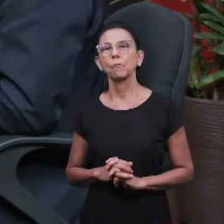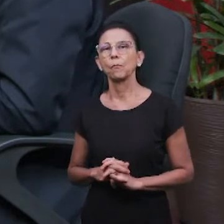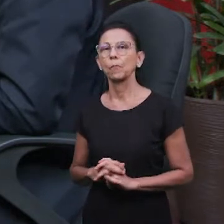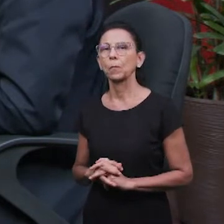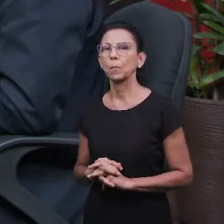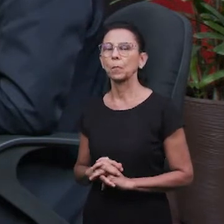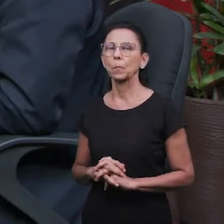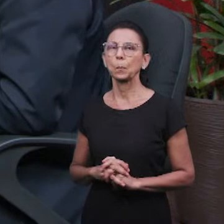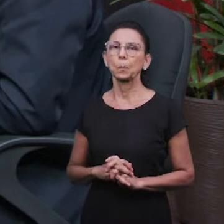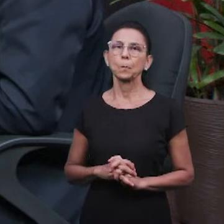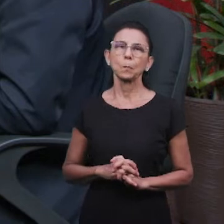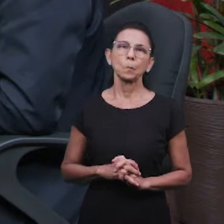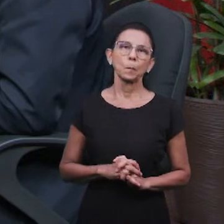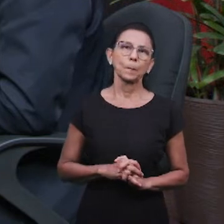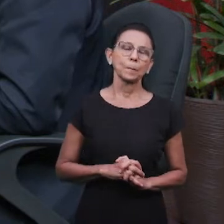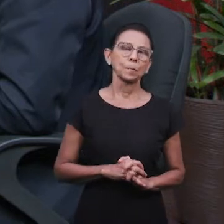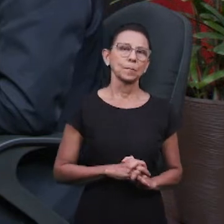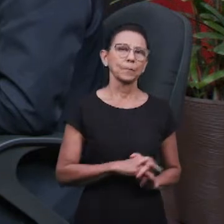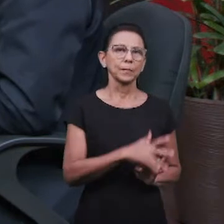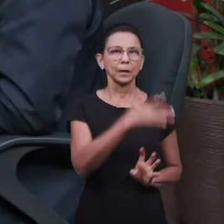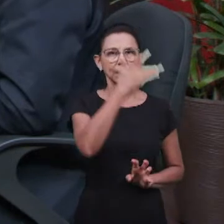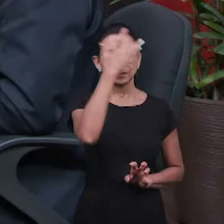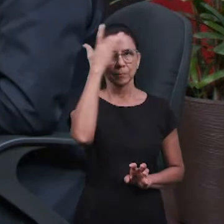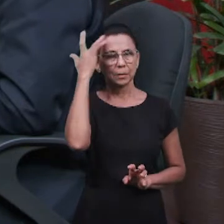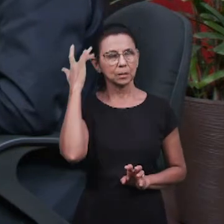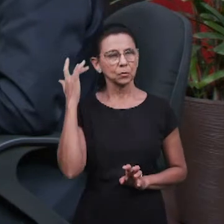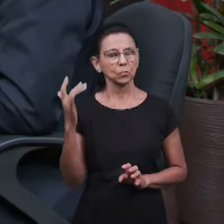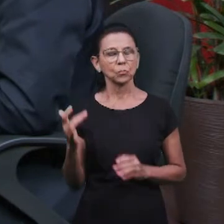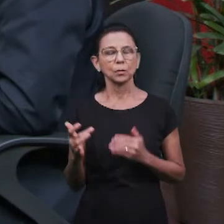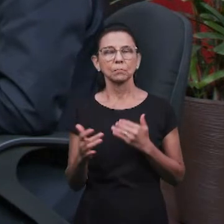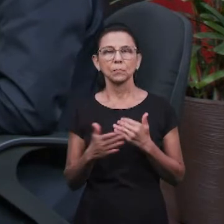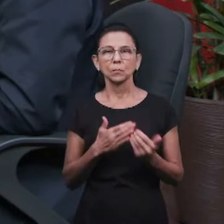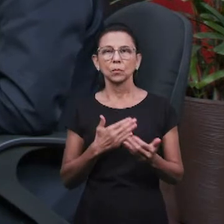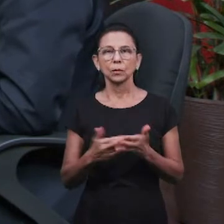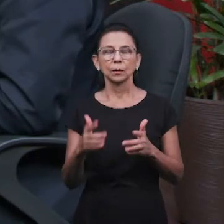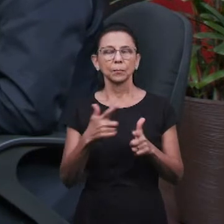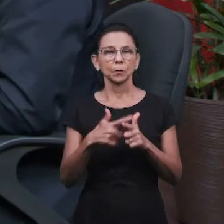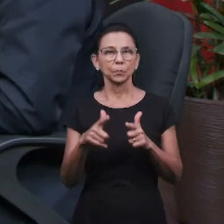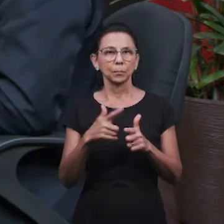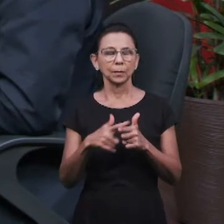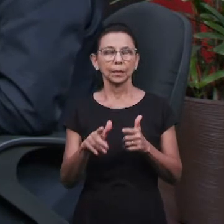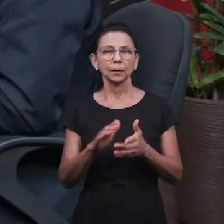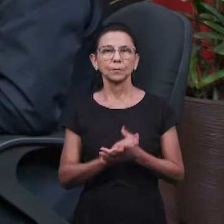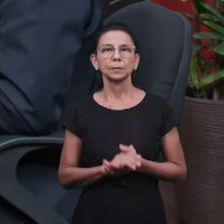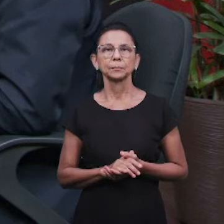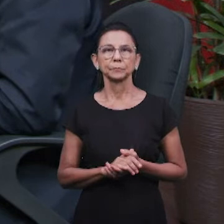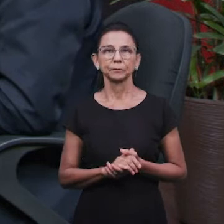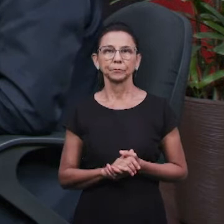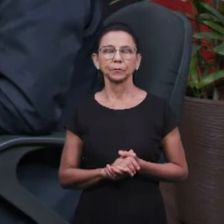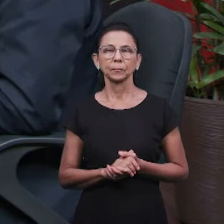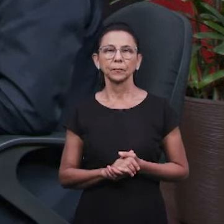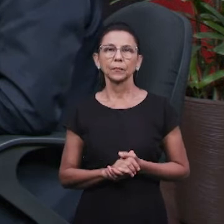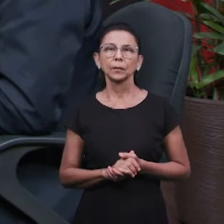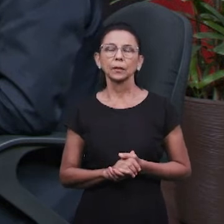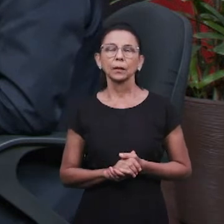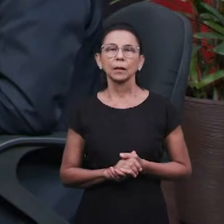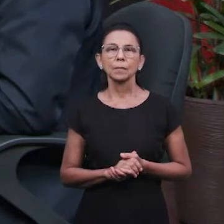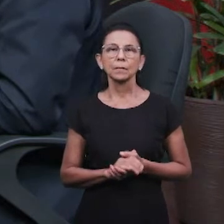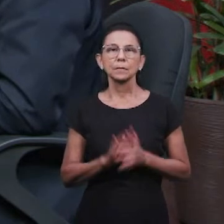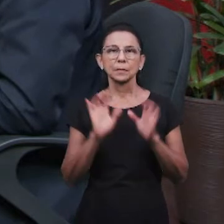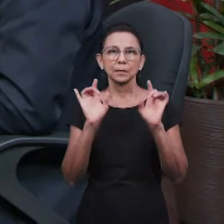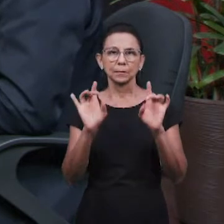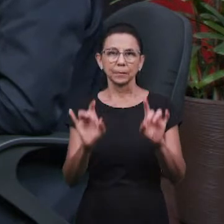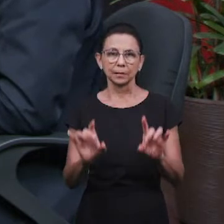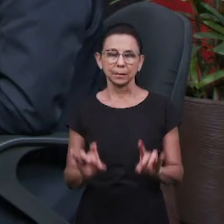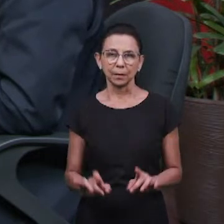Todos esses aspectos que dizem respeito a pessoas com qualquer tipo de necessidade especial, a sociedade está aprendendo muito